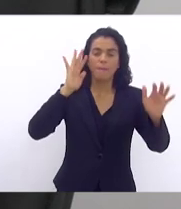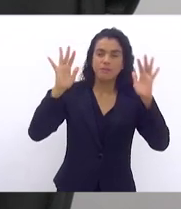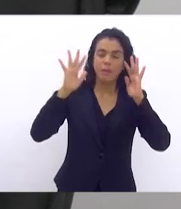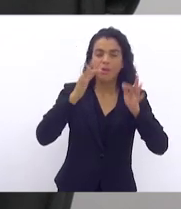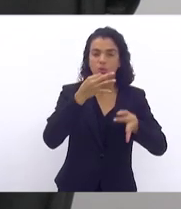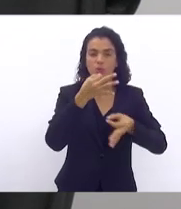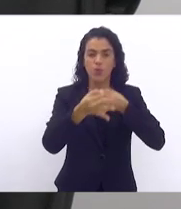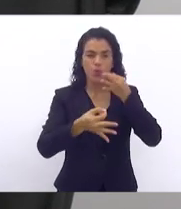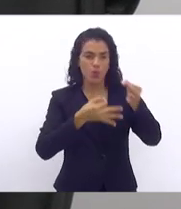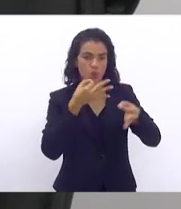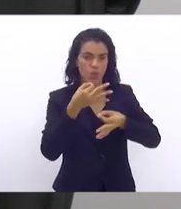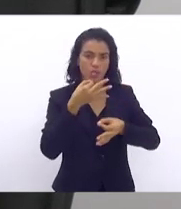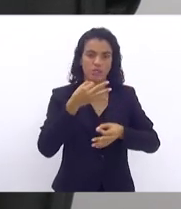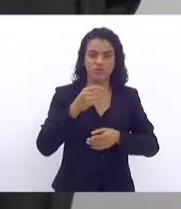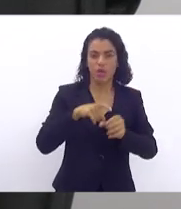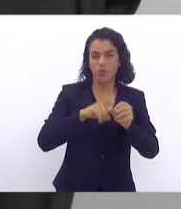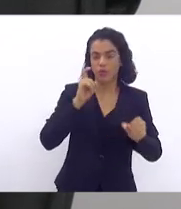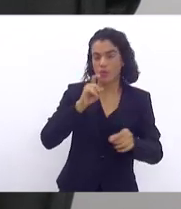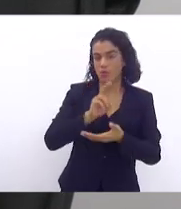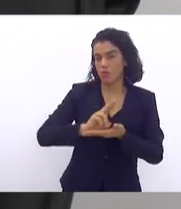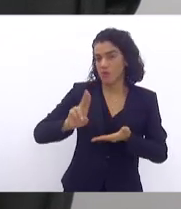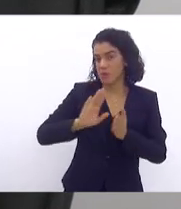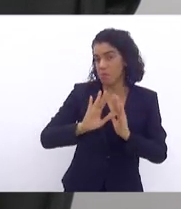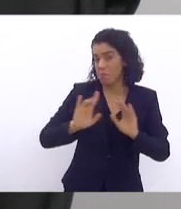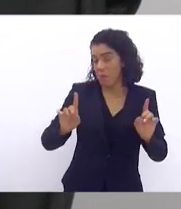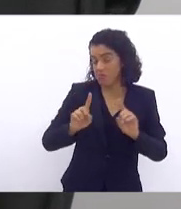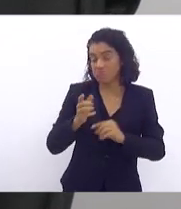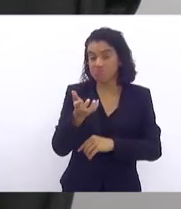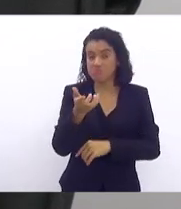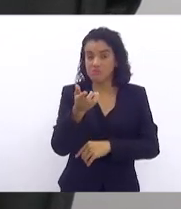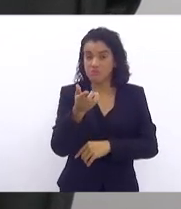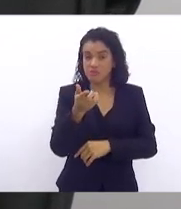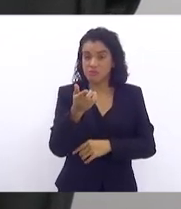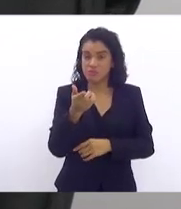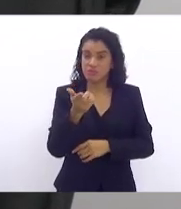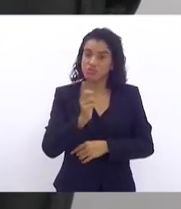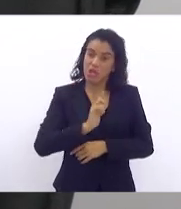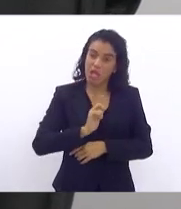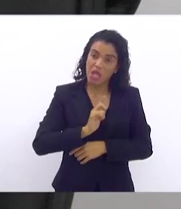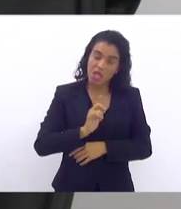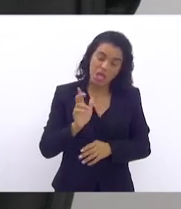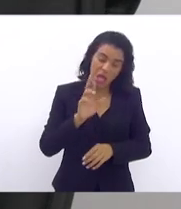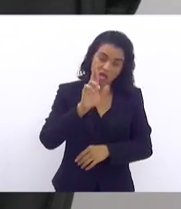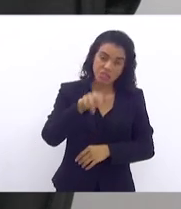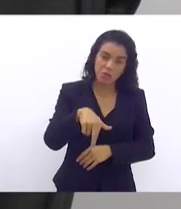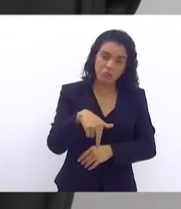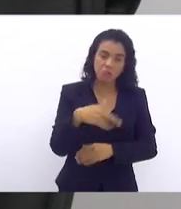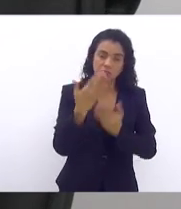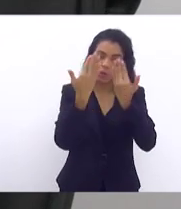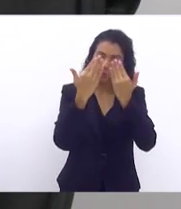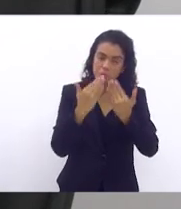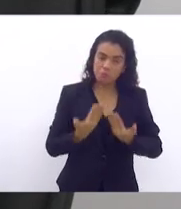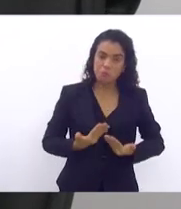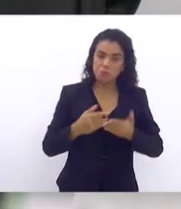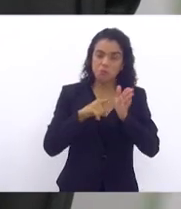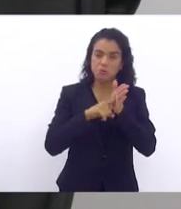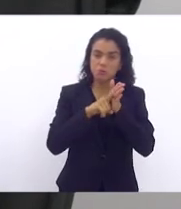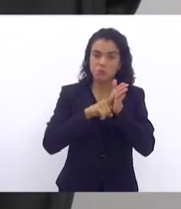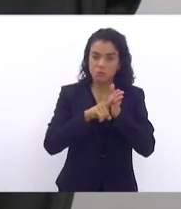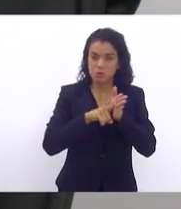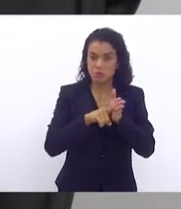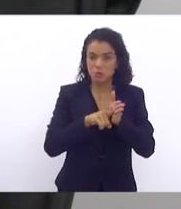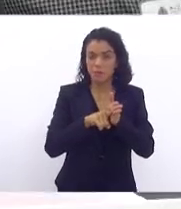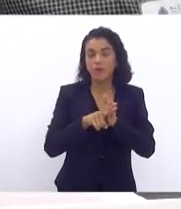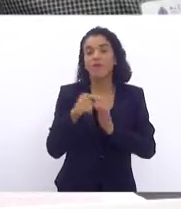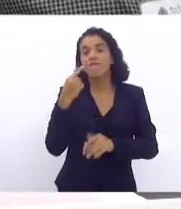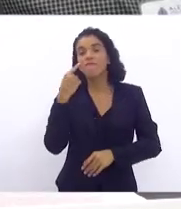crítico, na autonomia universitária, etc. Mas Vossa Excelência tem razão de querer ter um maior precisar zelo. Precisar o